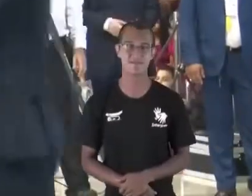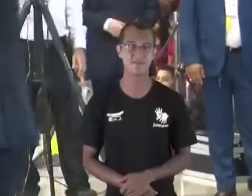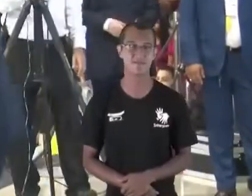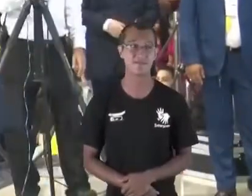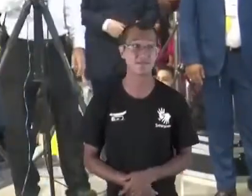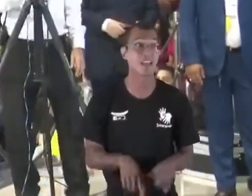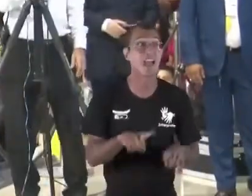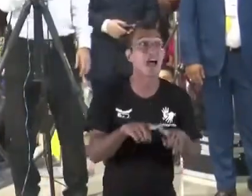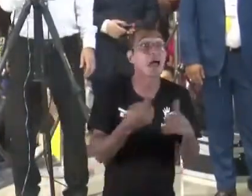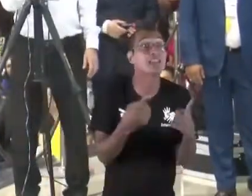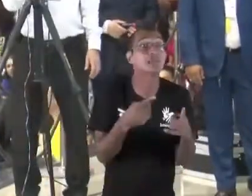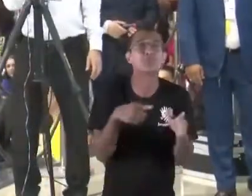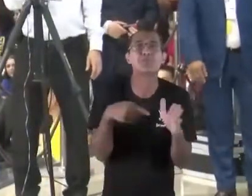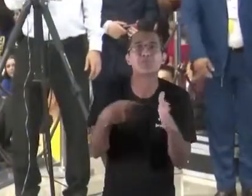Aí você pergunta, pastor,